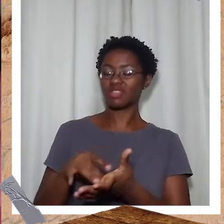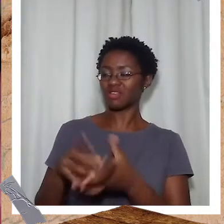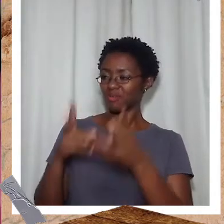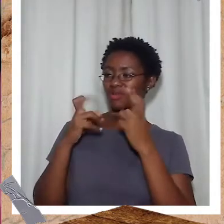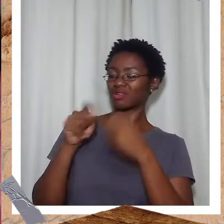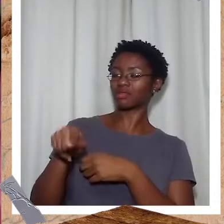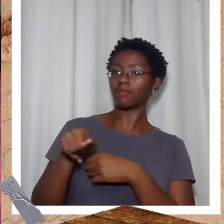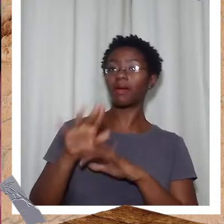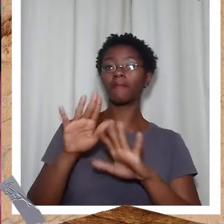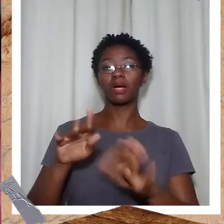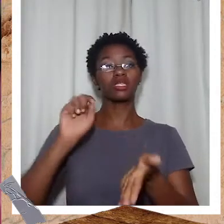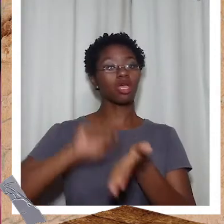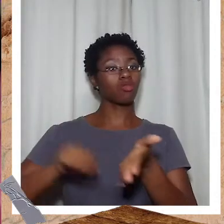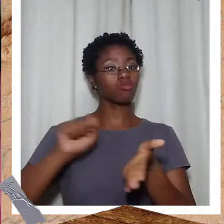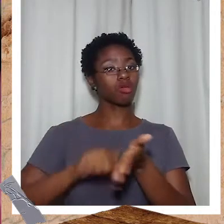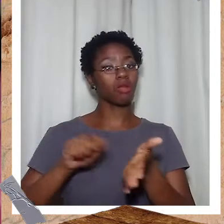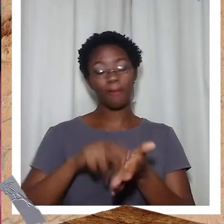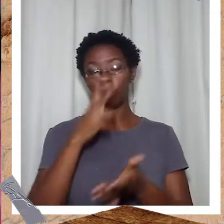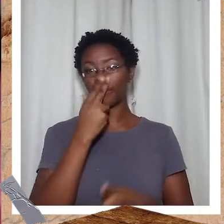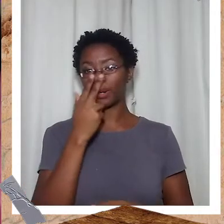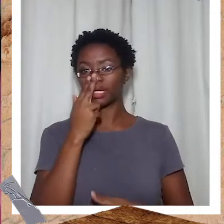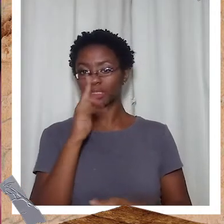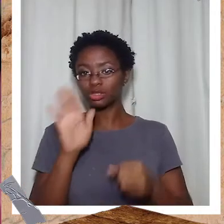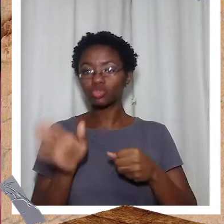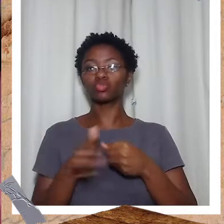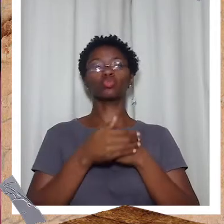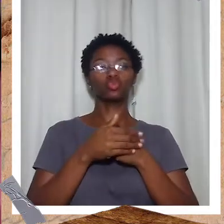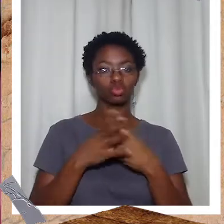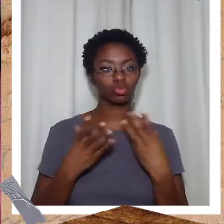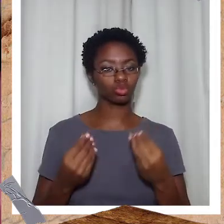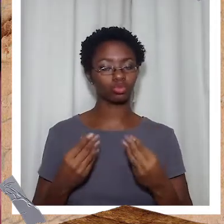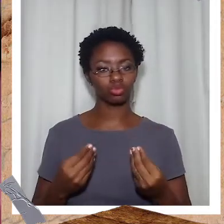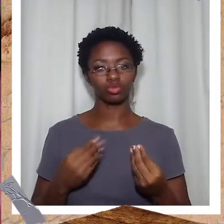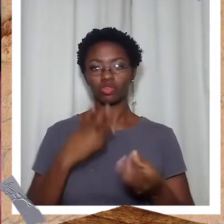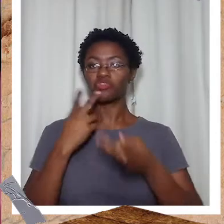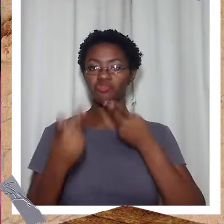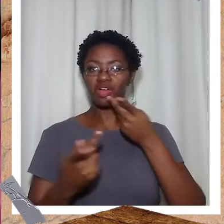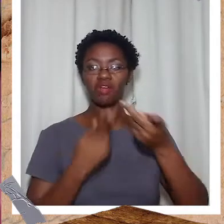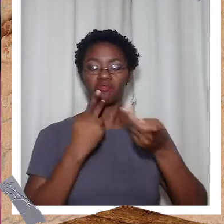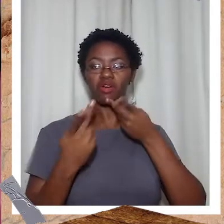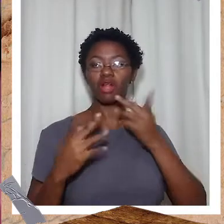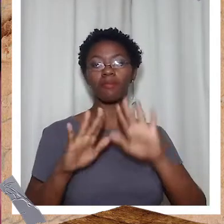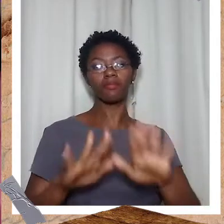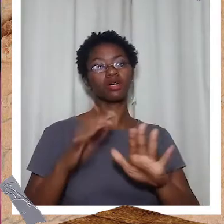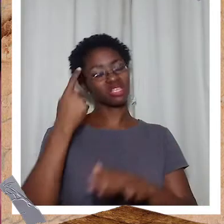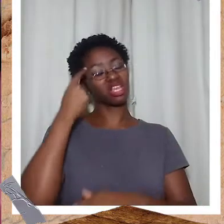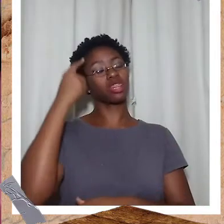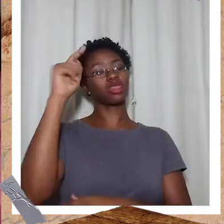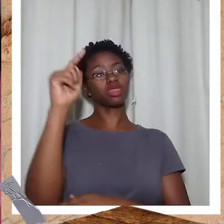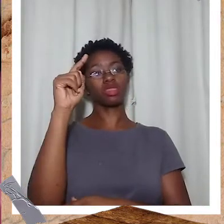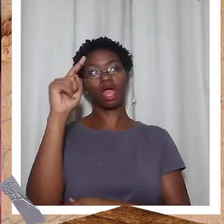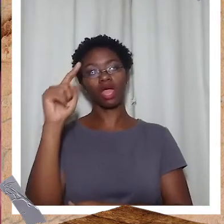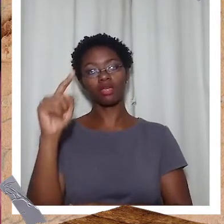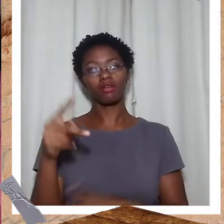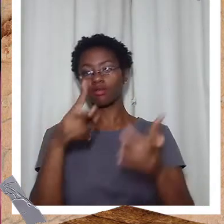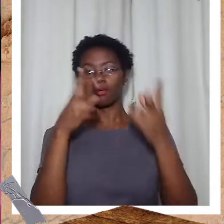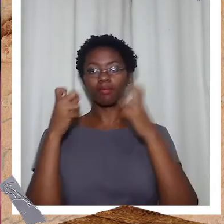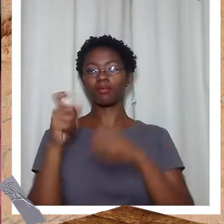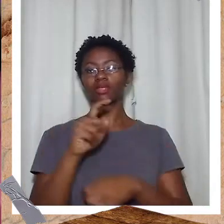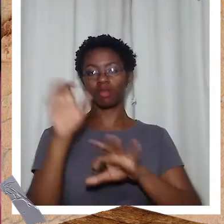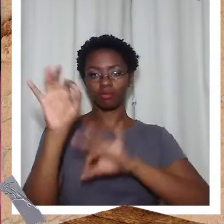mesmo, a gente foi a mais ofuscada, a gente fala pouco. O Hélio mencionou brilhantemente a questão da ideia, da consistência de um